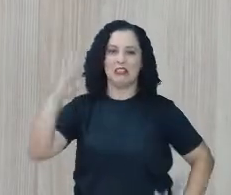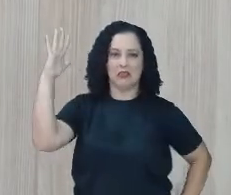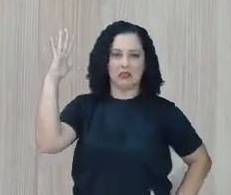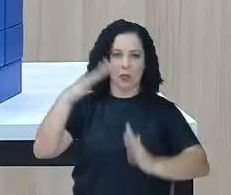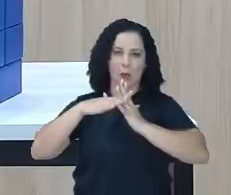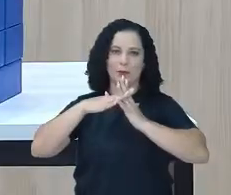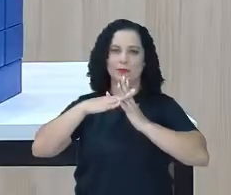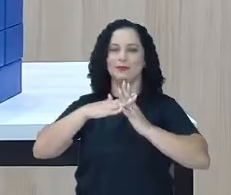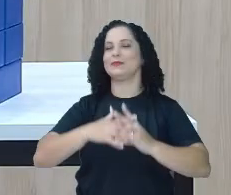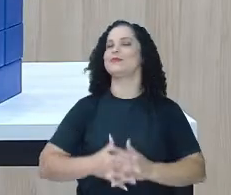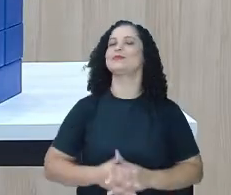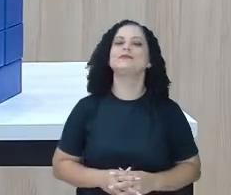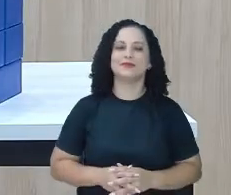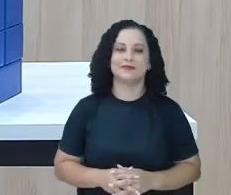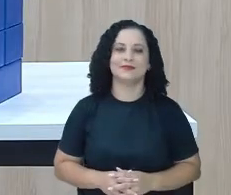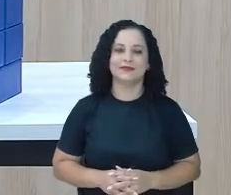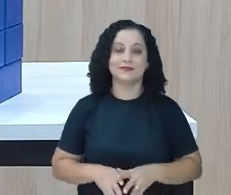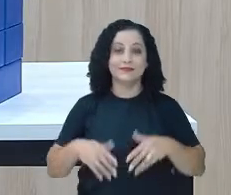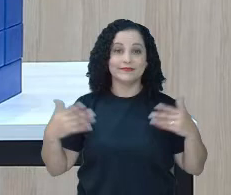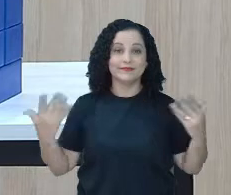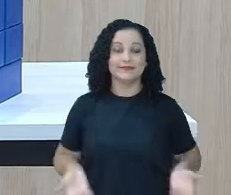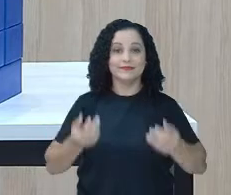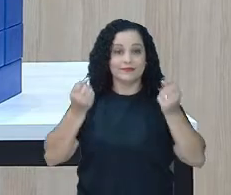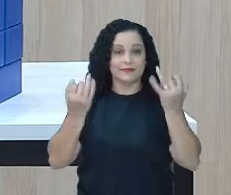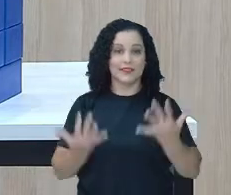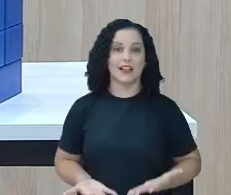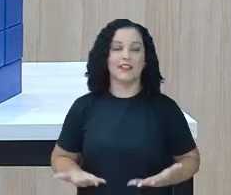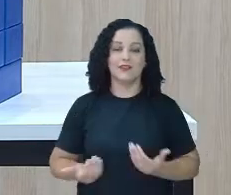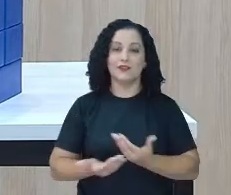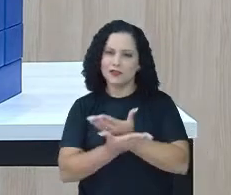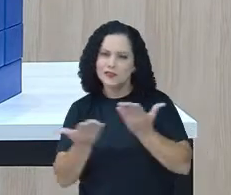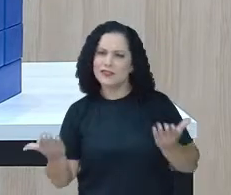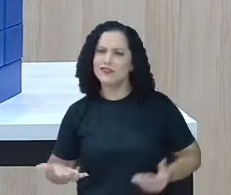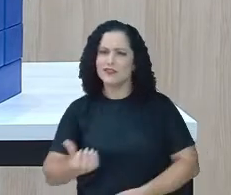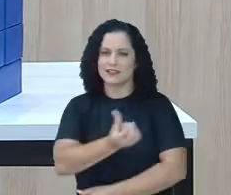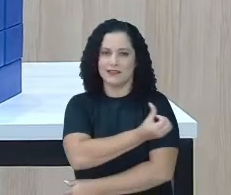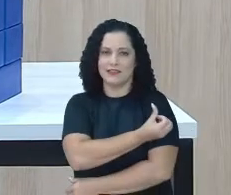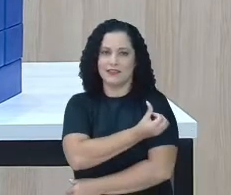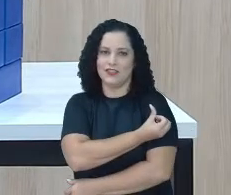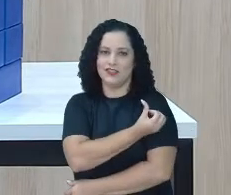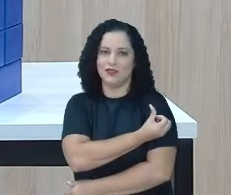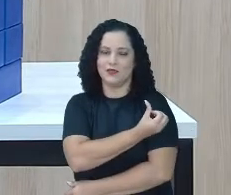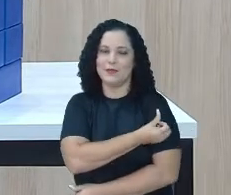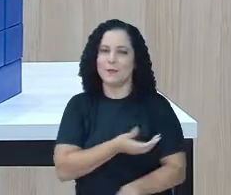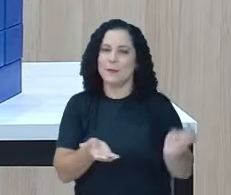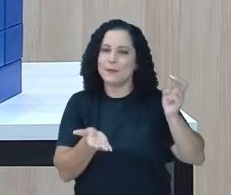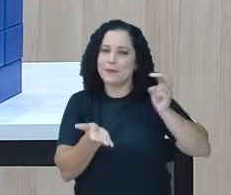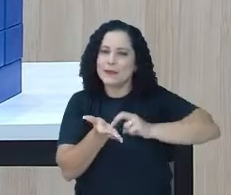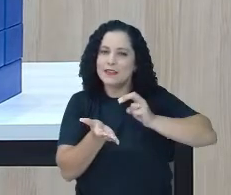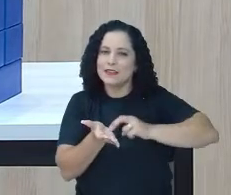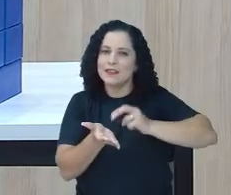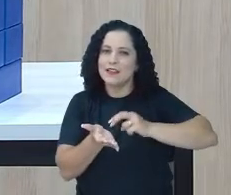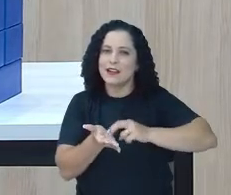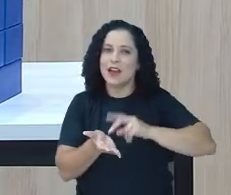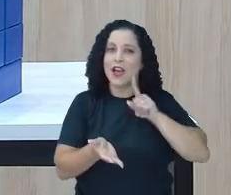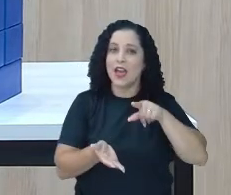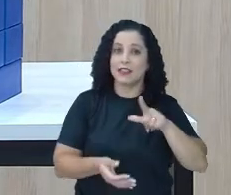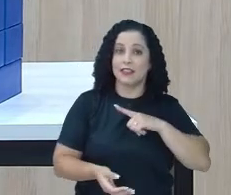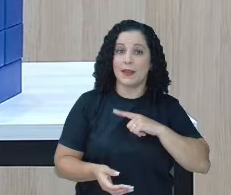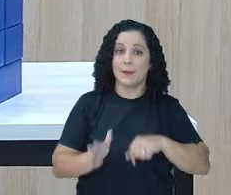hoje. Olha aí, gente, eu tenho que dizer que o sexto ano, apesar de ser bem cedinho, é uma das turmas que a gente tem